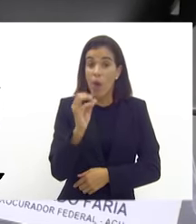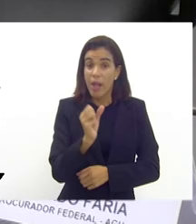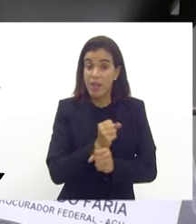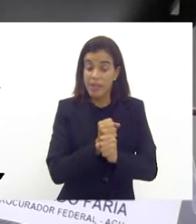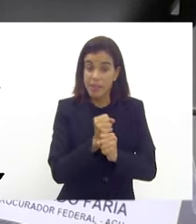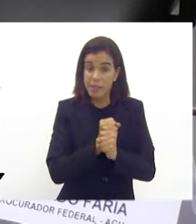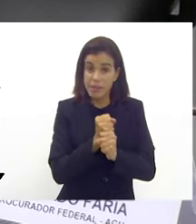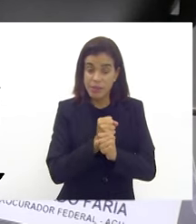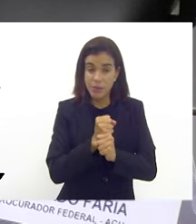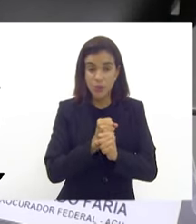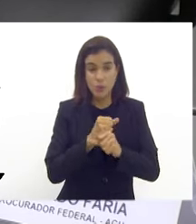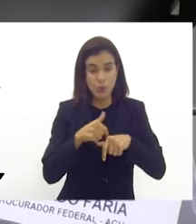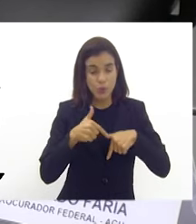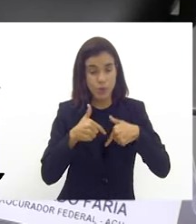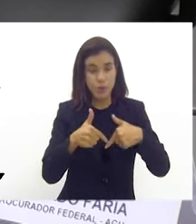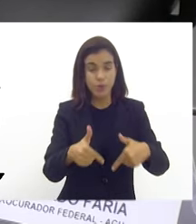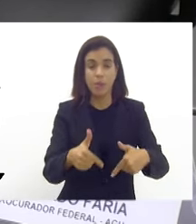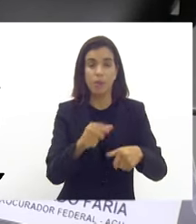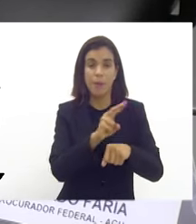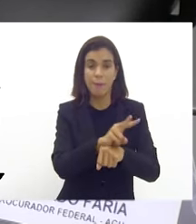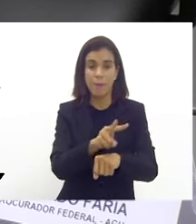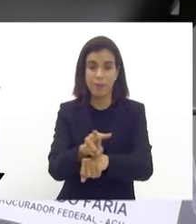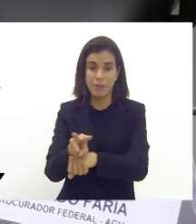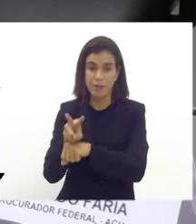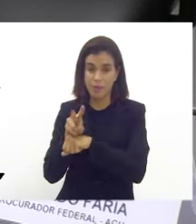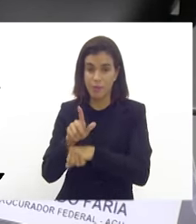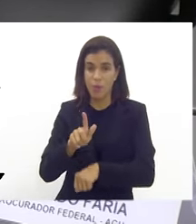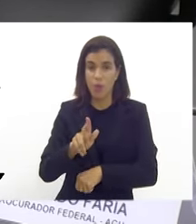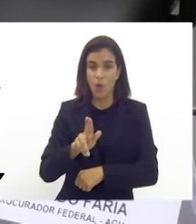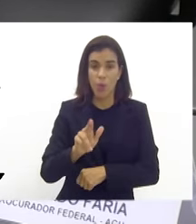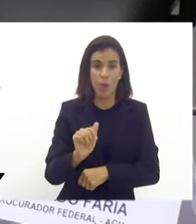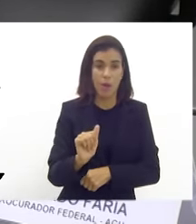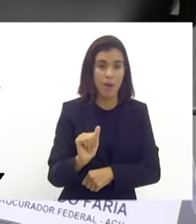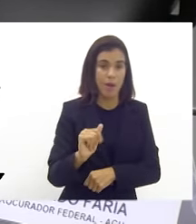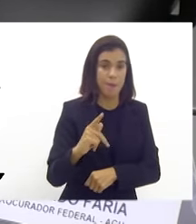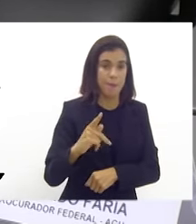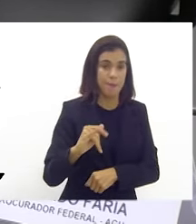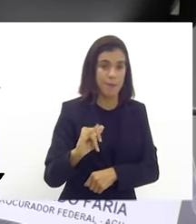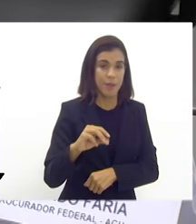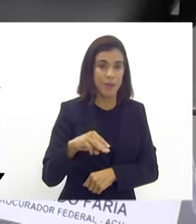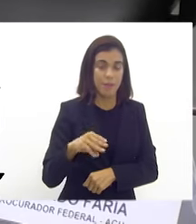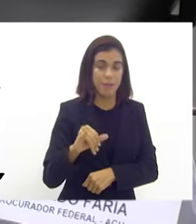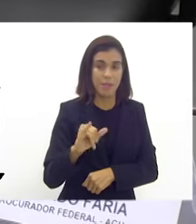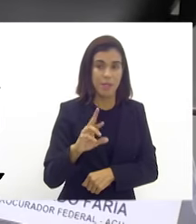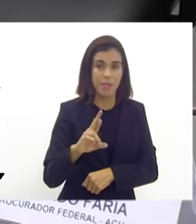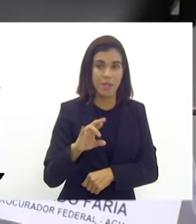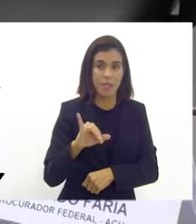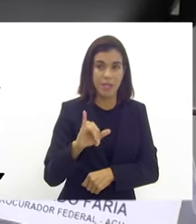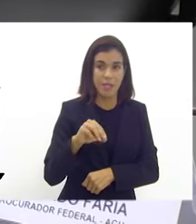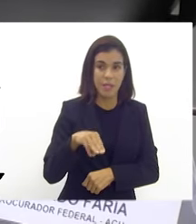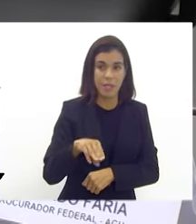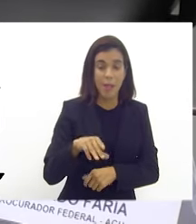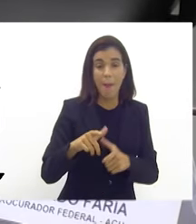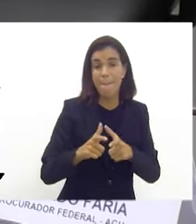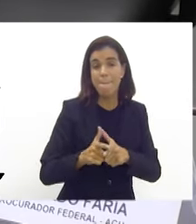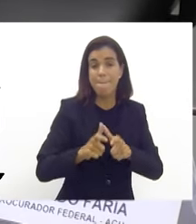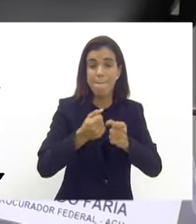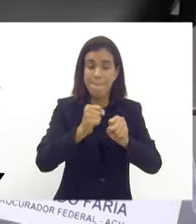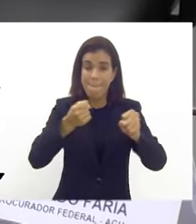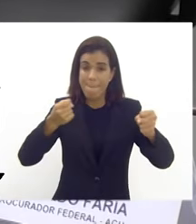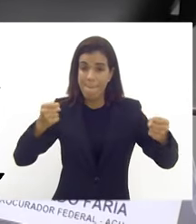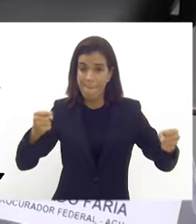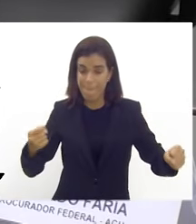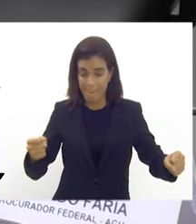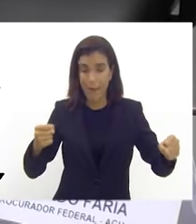na conservação e na Restauração dos manguezais de Guapimirim uma área de 14.000 ha que constitui o maior a ma o maior fragmento